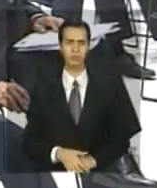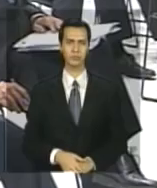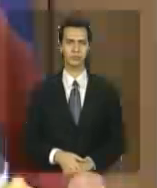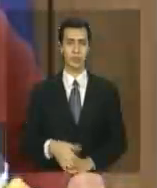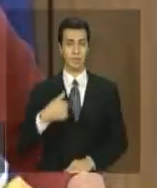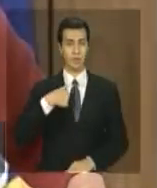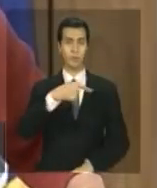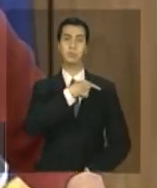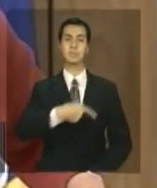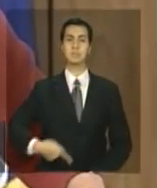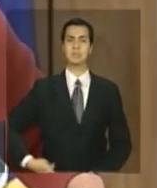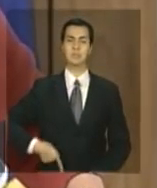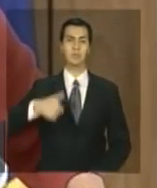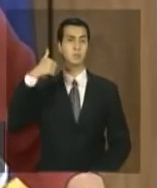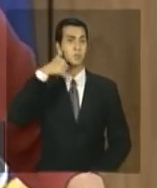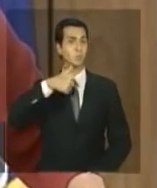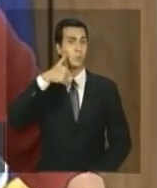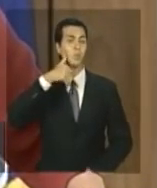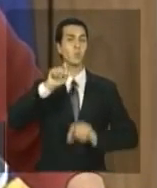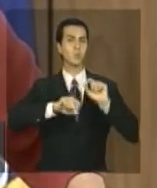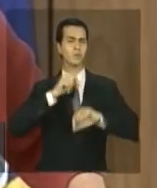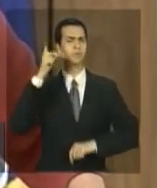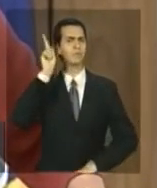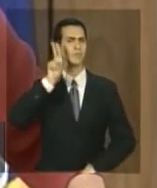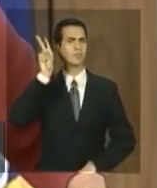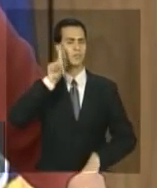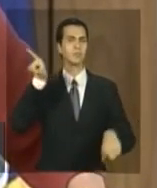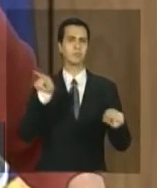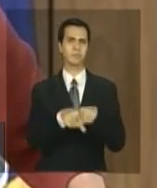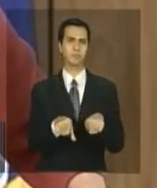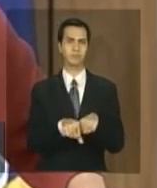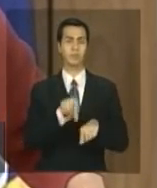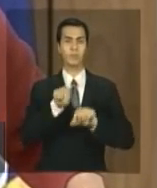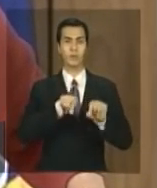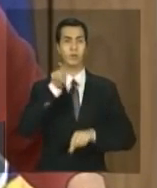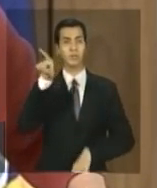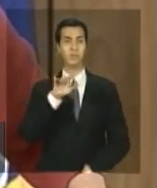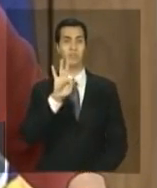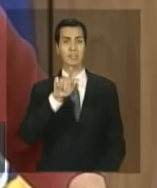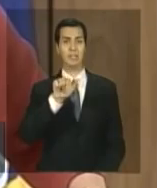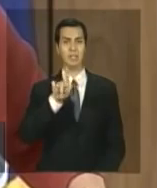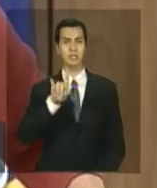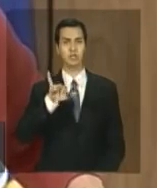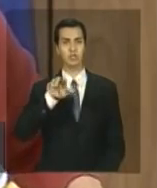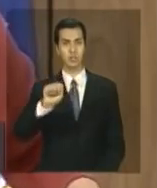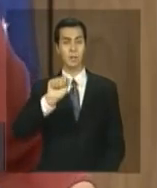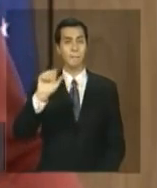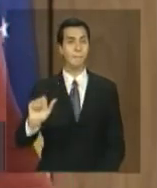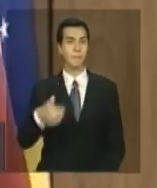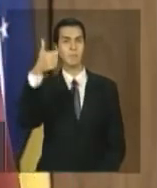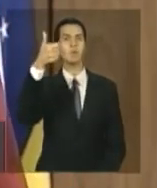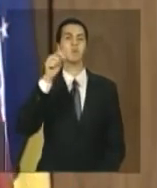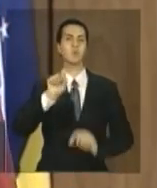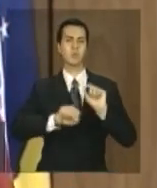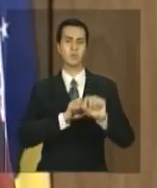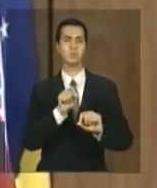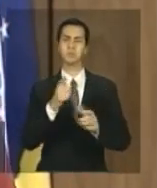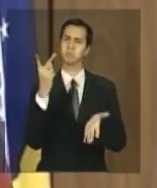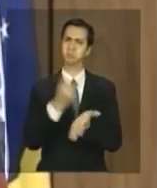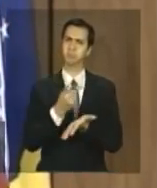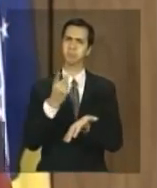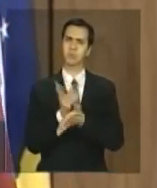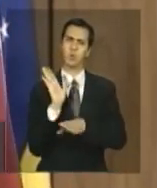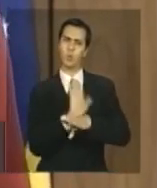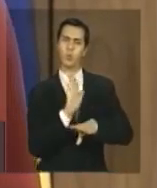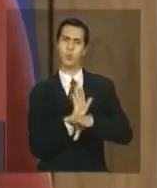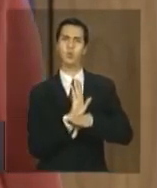mulher, recordo, em especial, o pioneirismo da Finlândia em garantir os direitos políticos